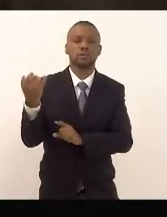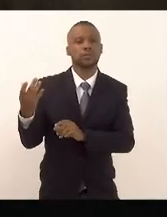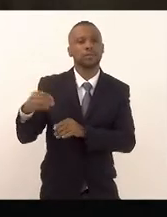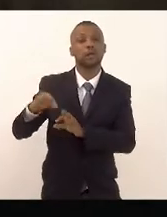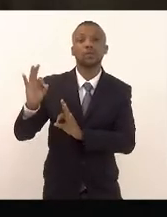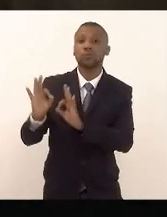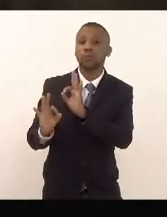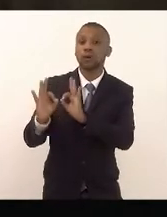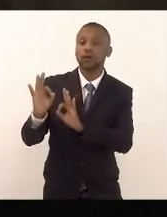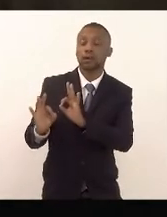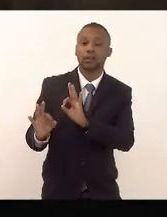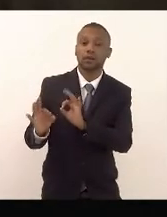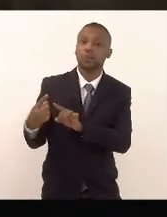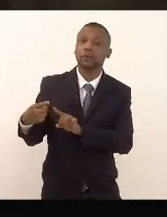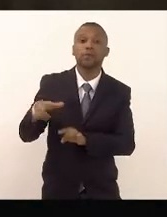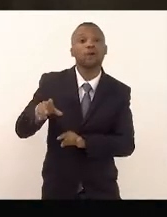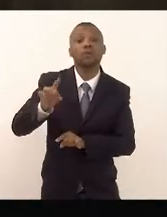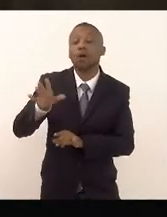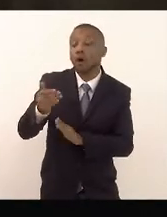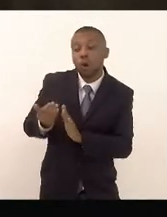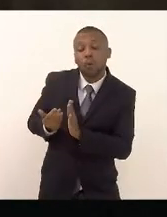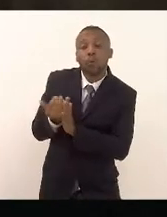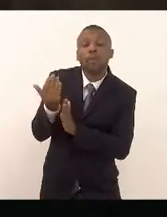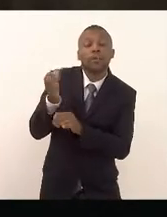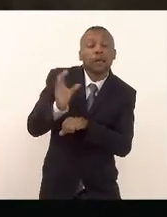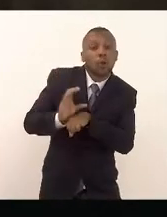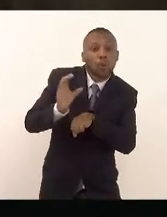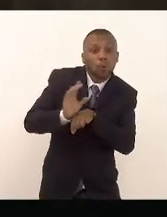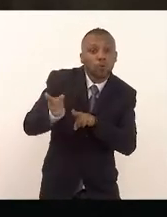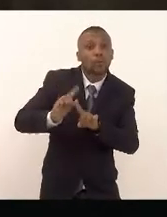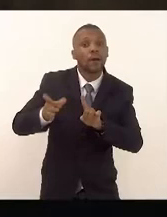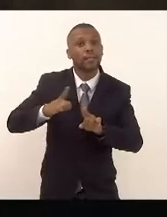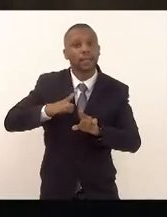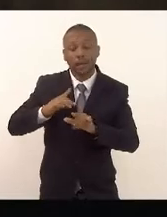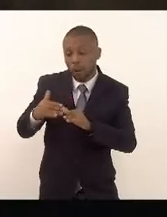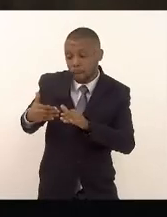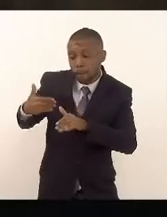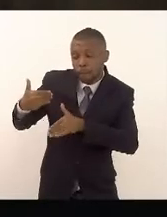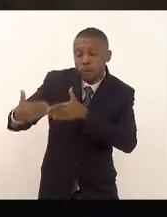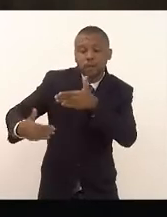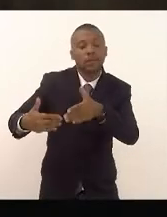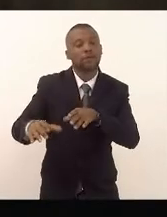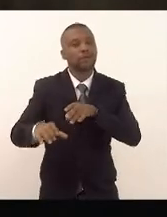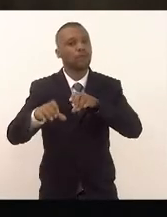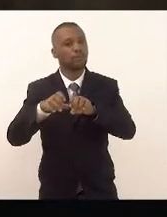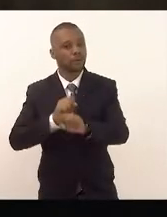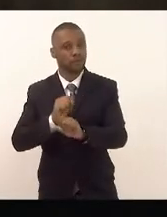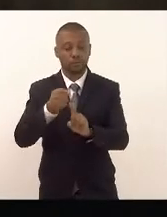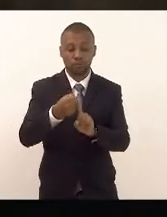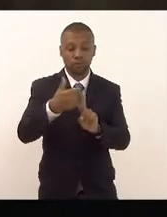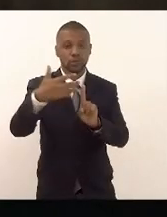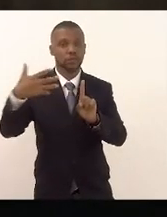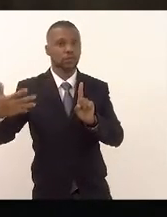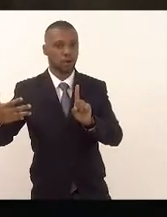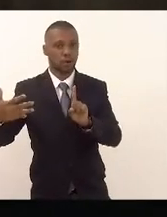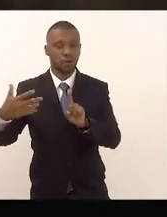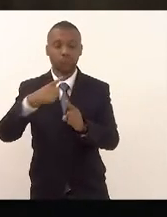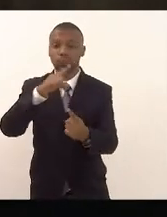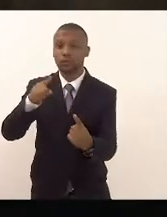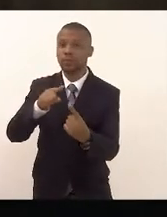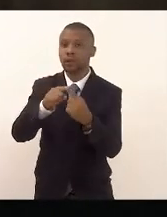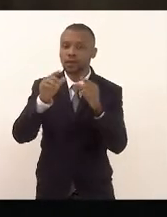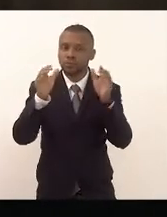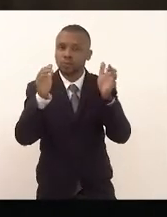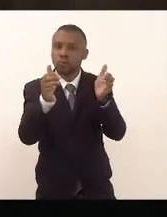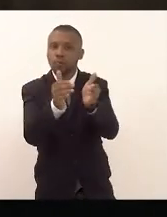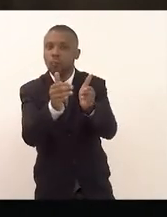só iniciar, mas que seja um processo de formação continuada destinadas às mulheres vítimas de violência,